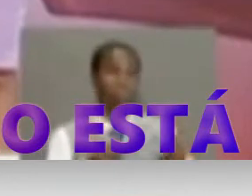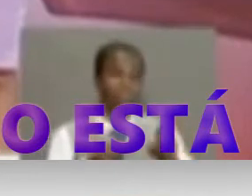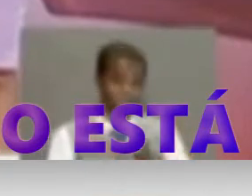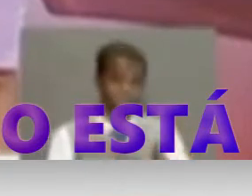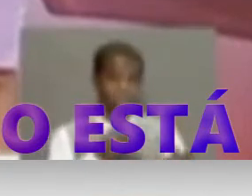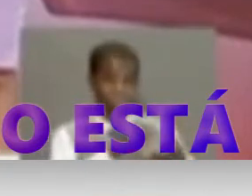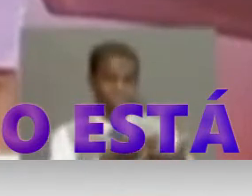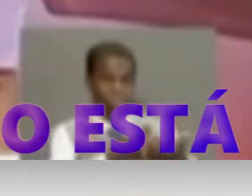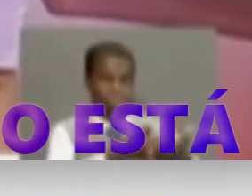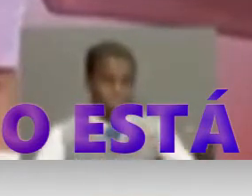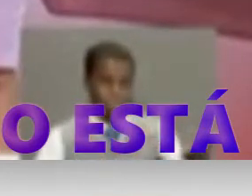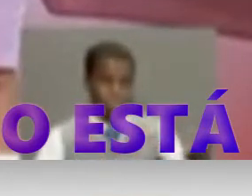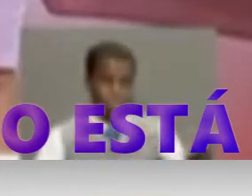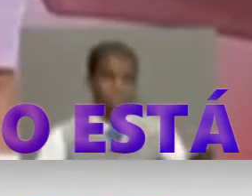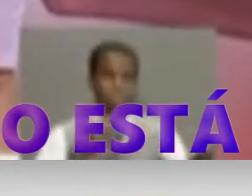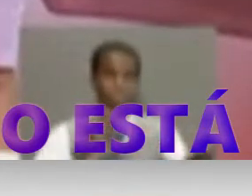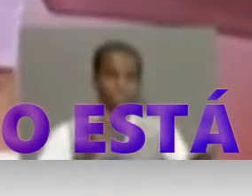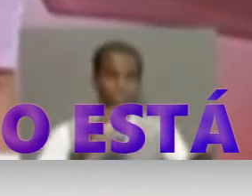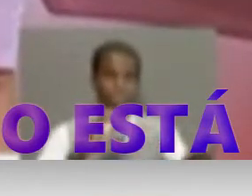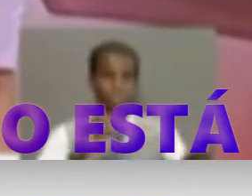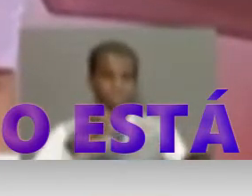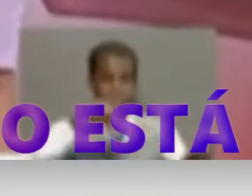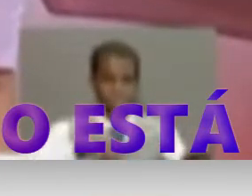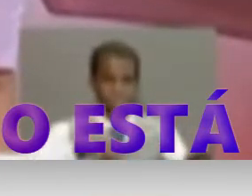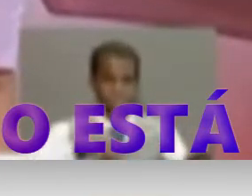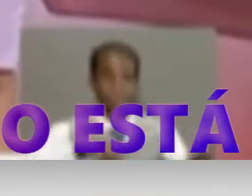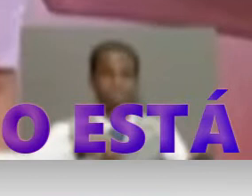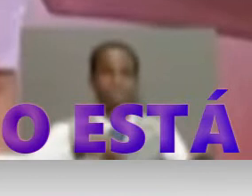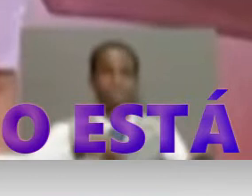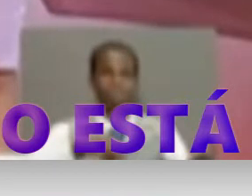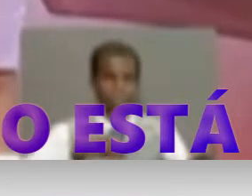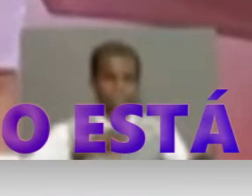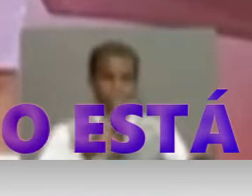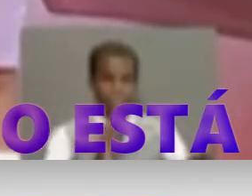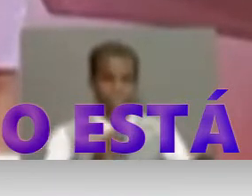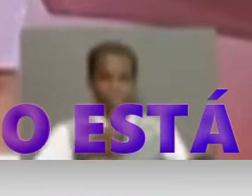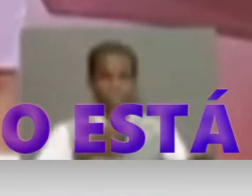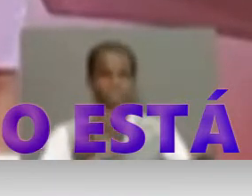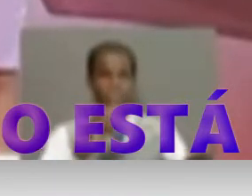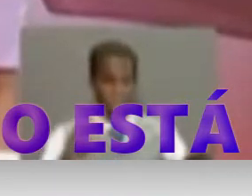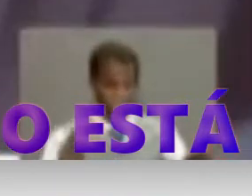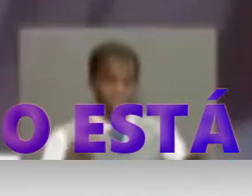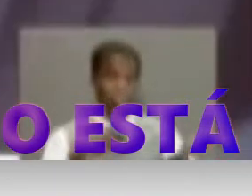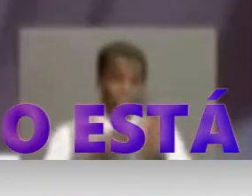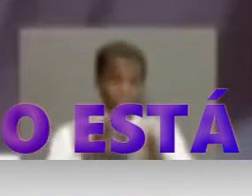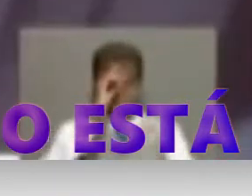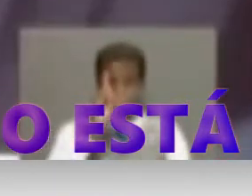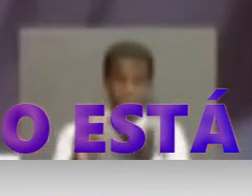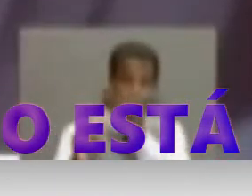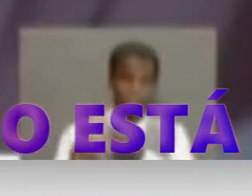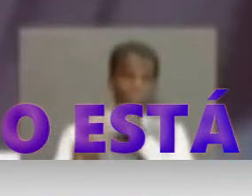acórdão, não cumpriu o procedimento ou o timing no âmbito da formalização da candidatura e do princípio